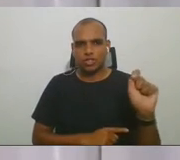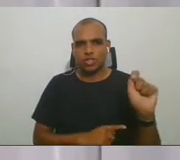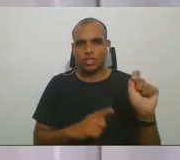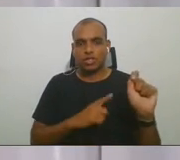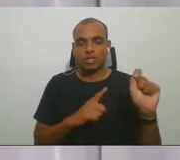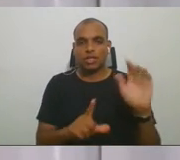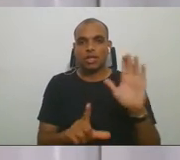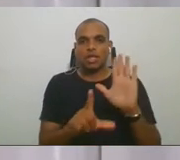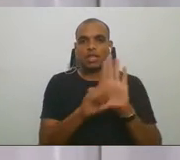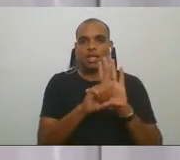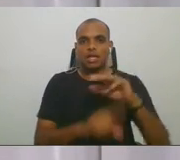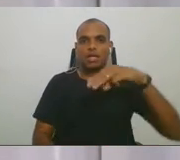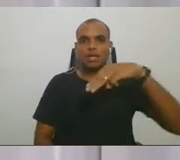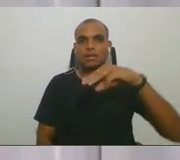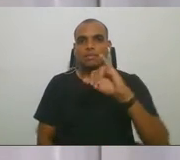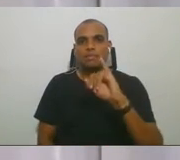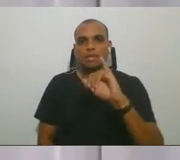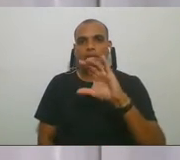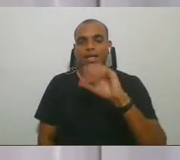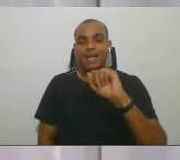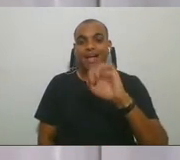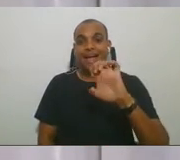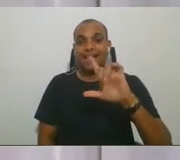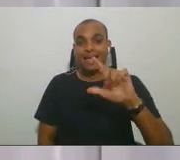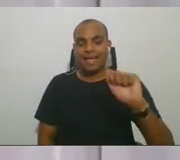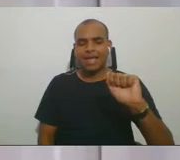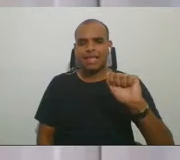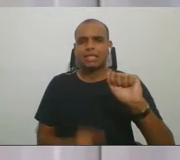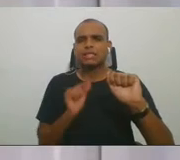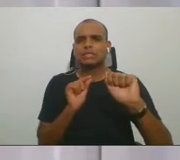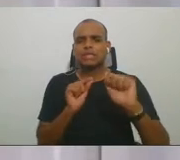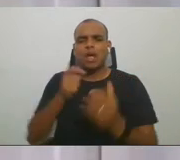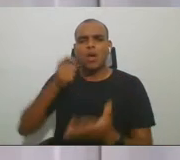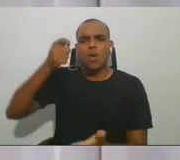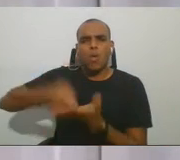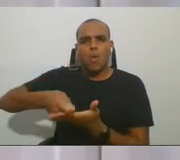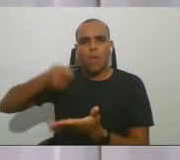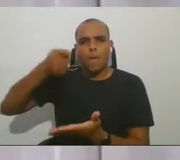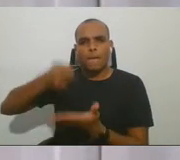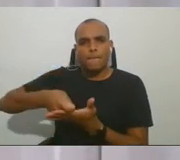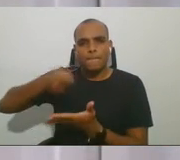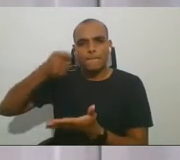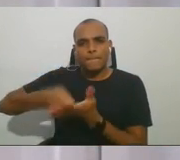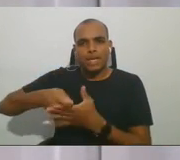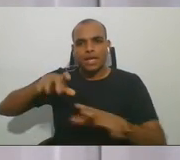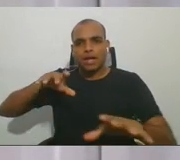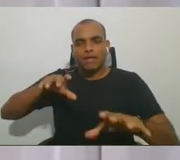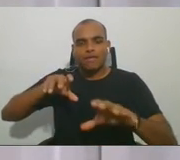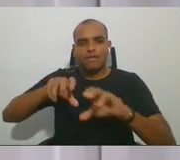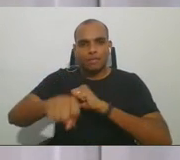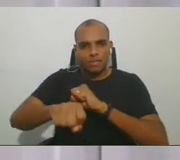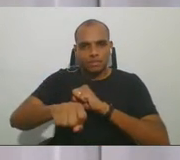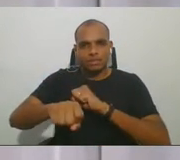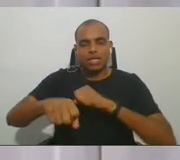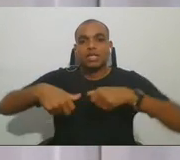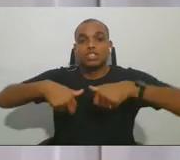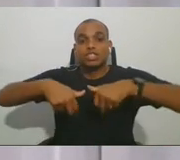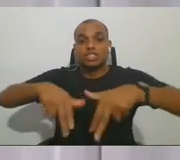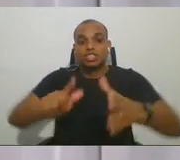A Lei Micaela obriga a capacitação em perspectiva de gênero a todos os agentes do Estado.